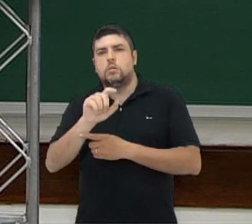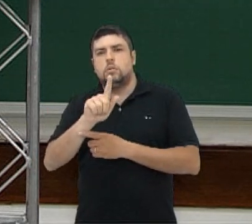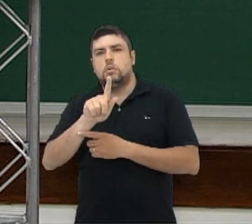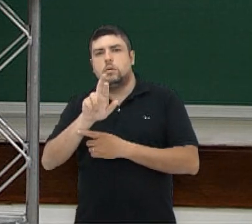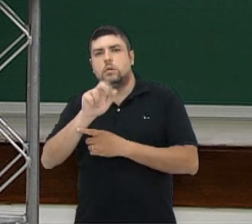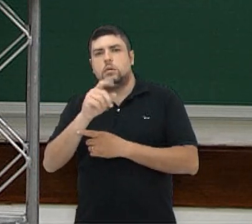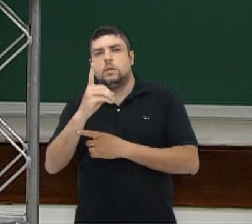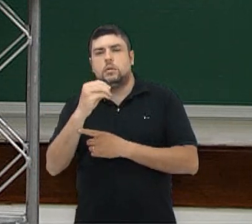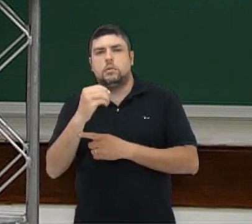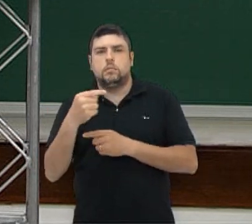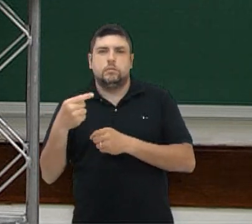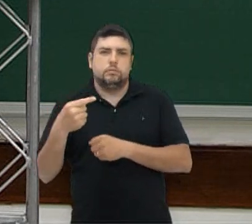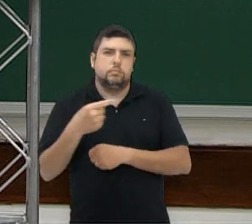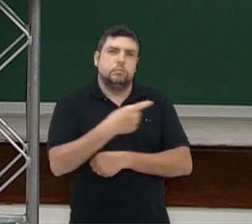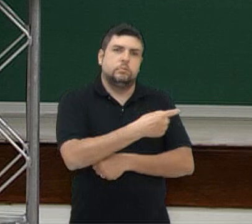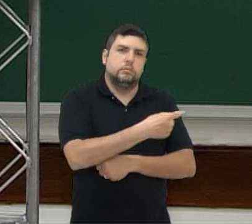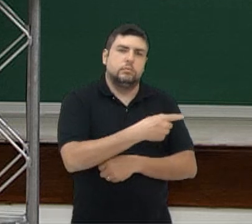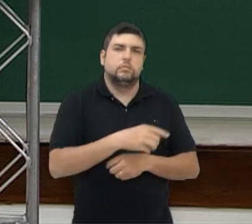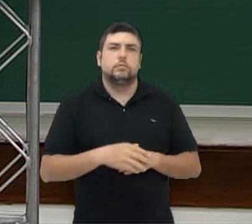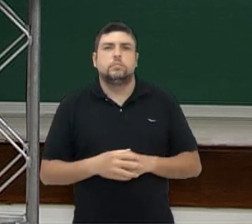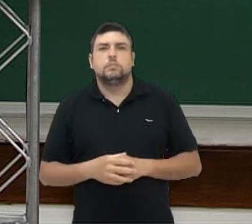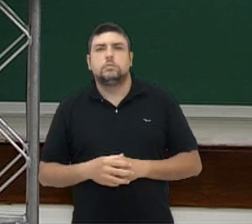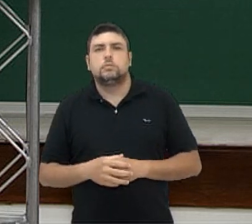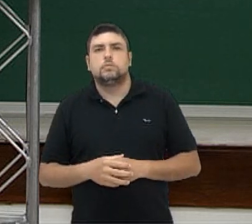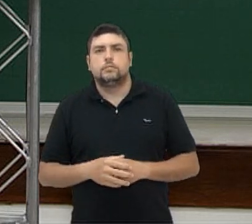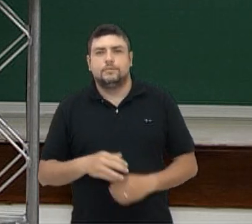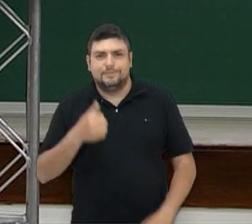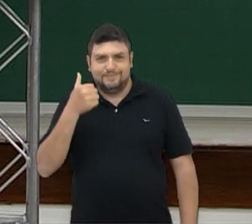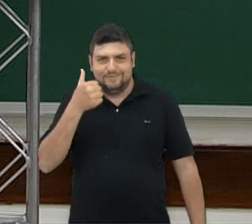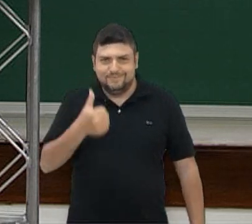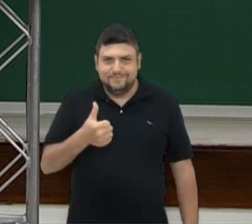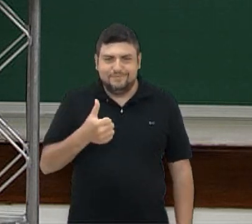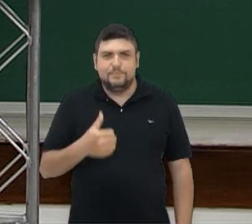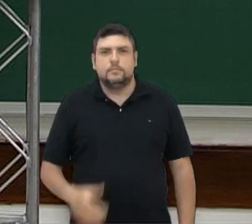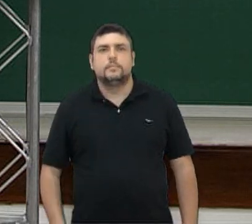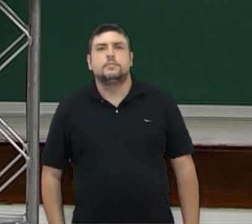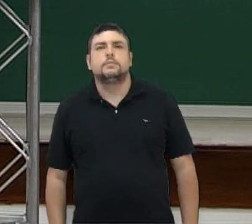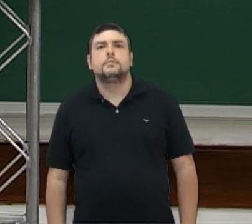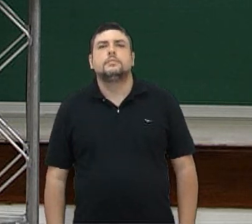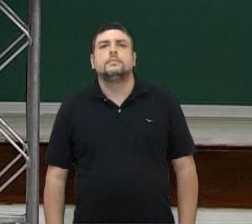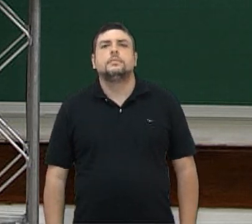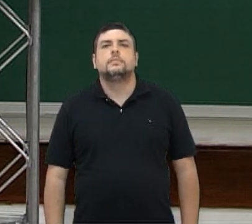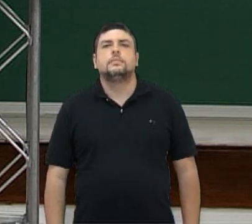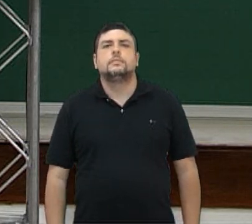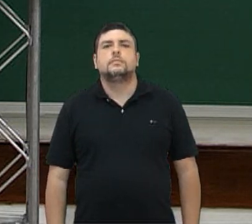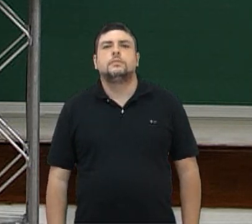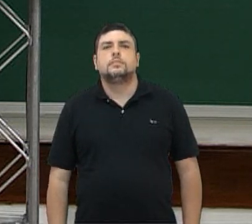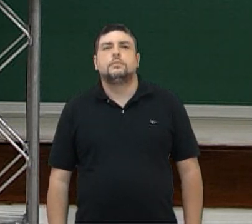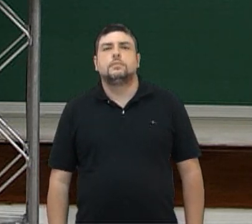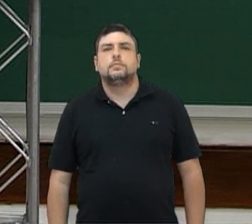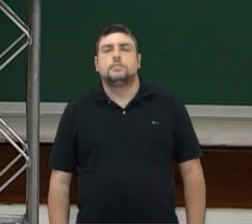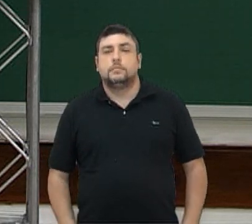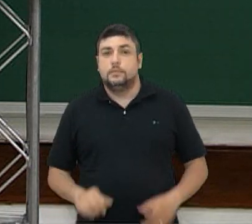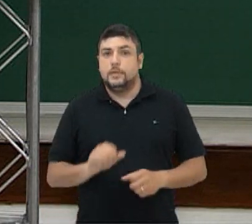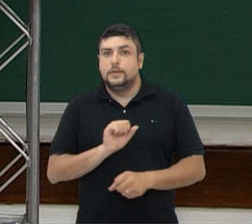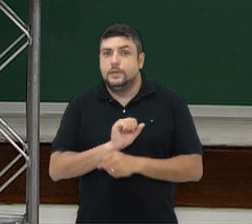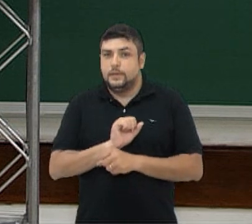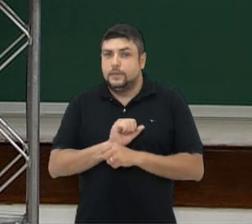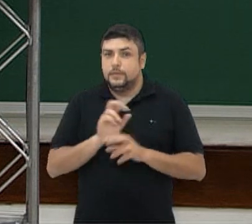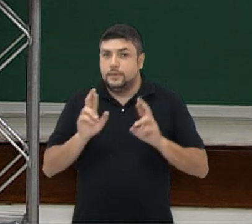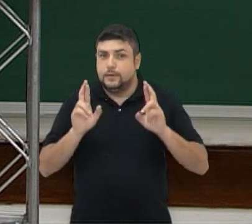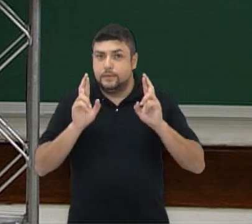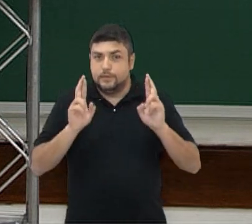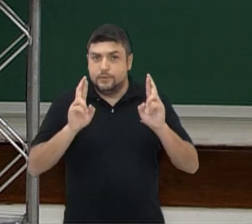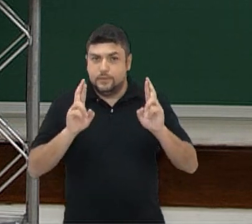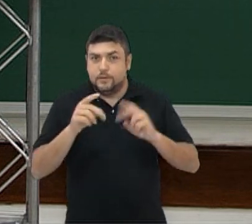Então, vovó, sentido retrógrado lá. Beleza, meus queridos? Vamos lá, então, dando continuidade. Espero que vocês tenham entendido, né? Ó,